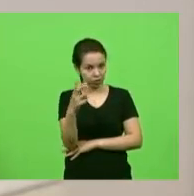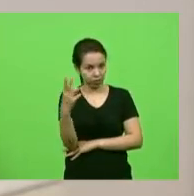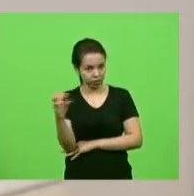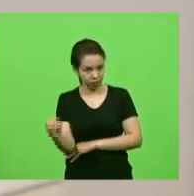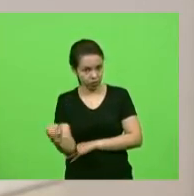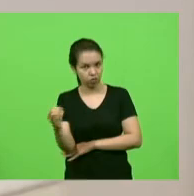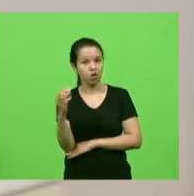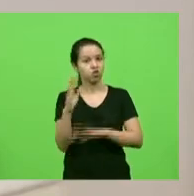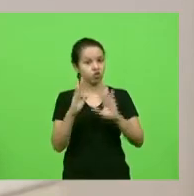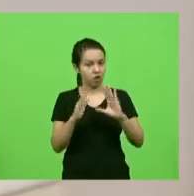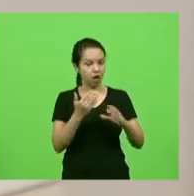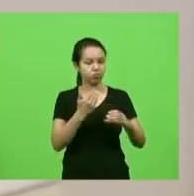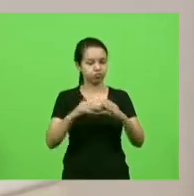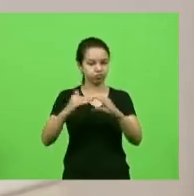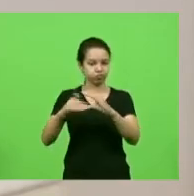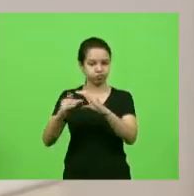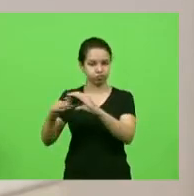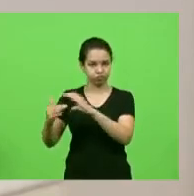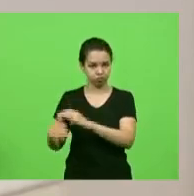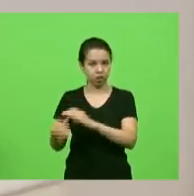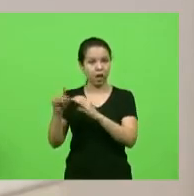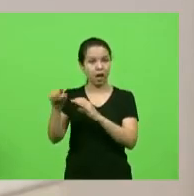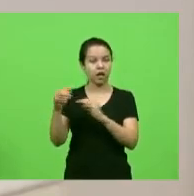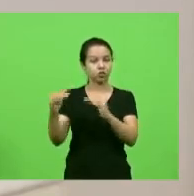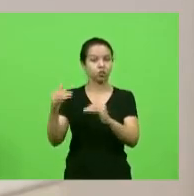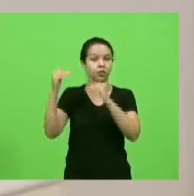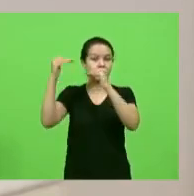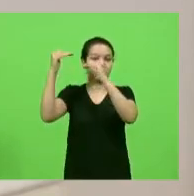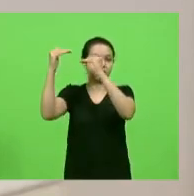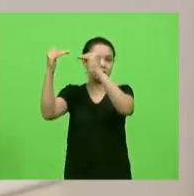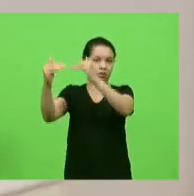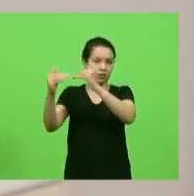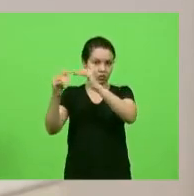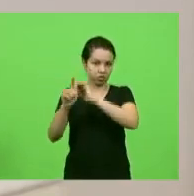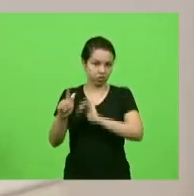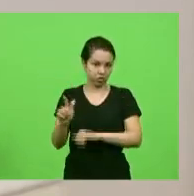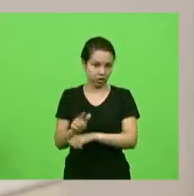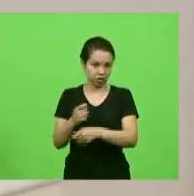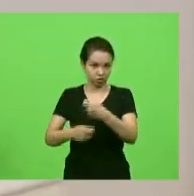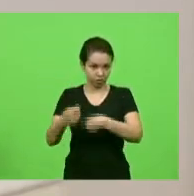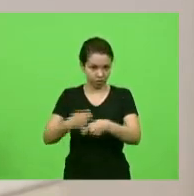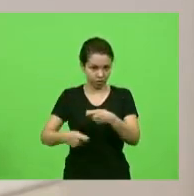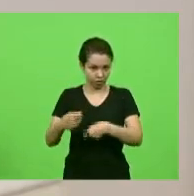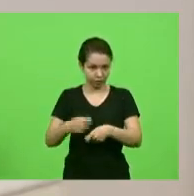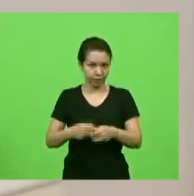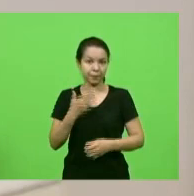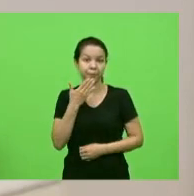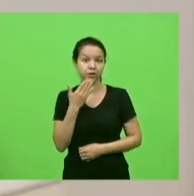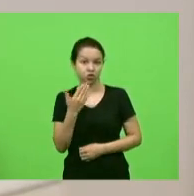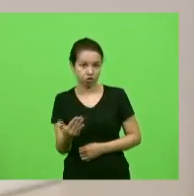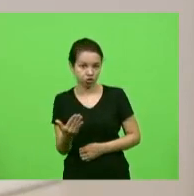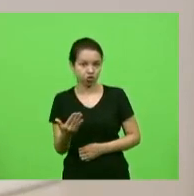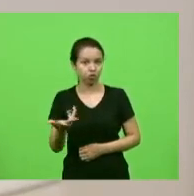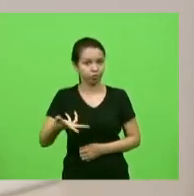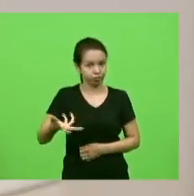Gestão Administrativa a pedido para providências. Em 27/3/2020,